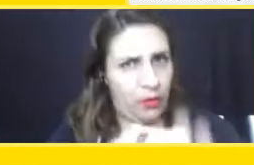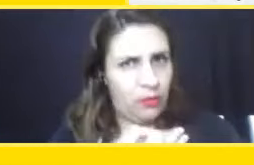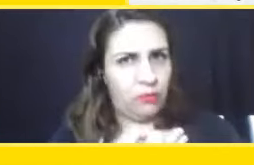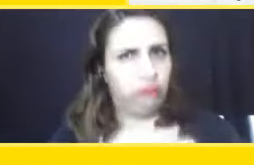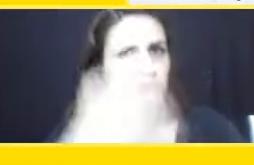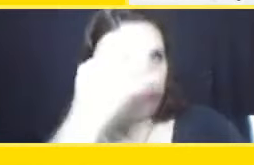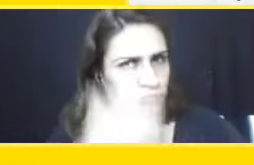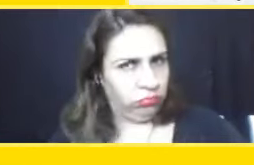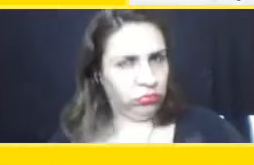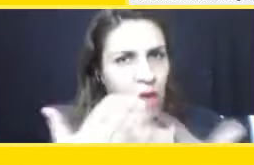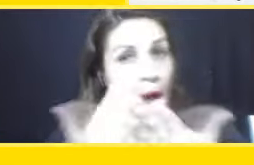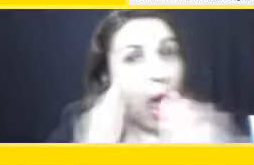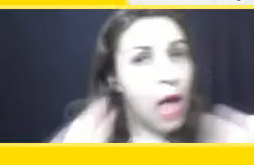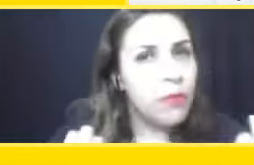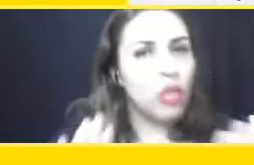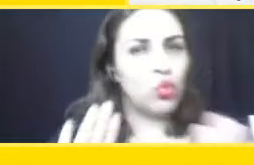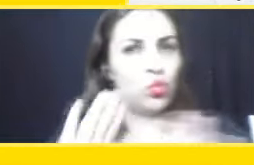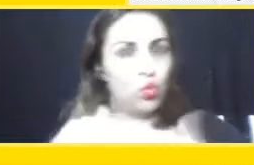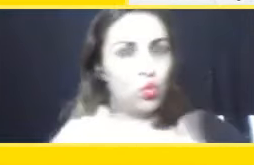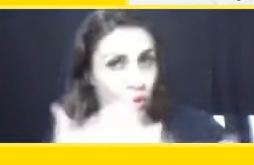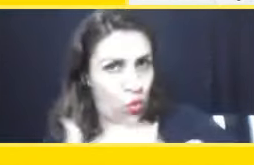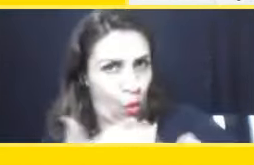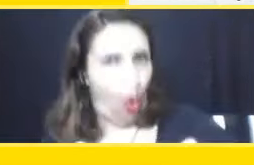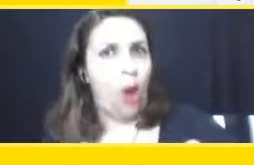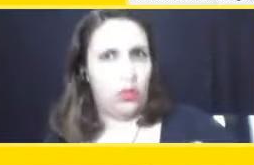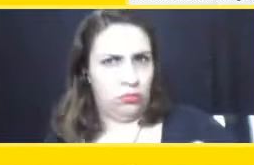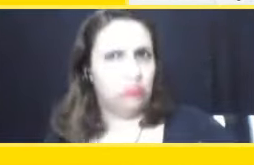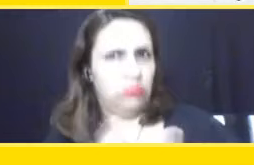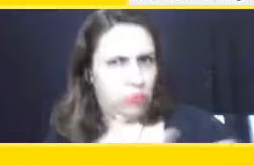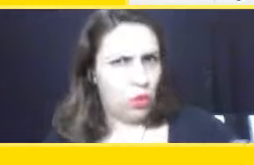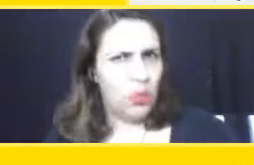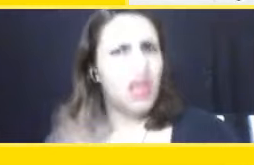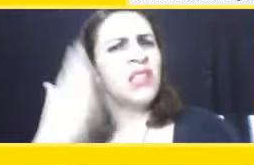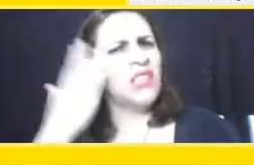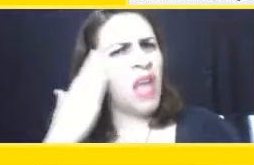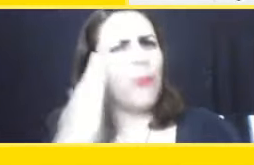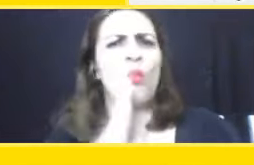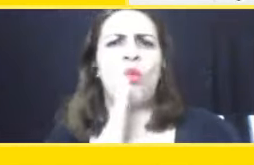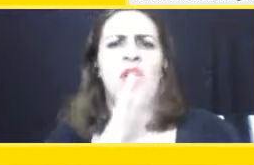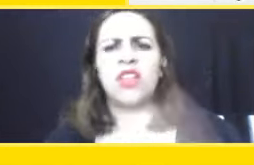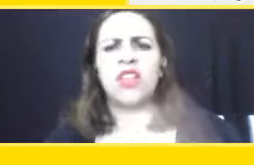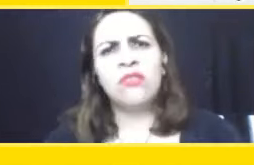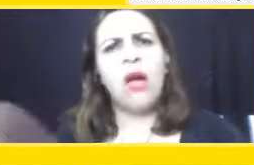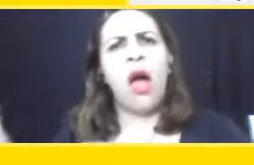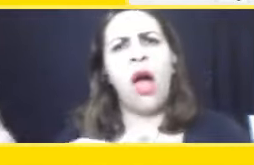da abertura das escolas, né? A gente sabe que ali são crianças, adolescentes. E